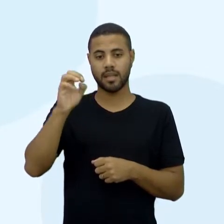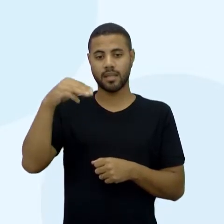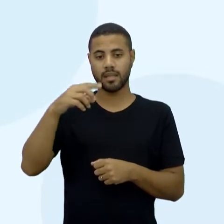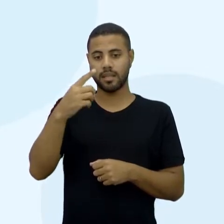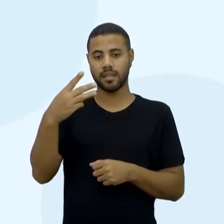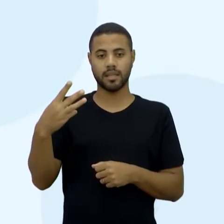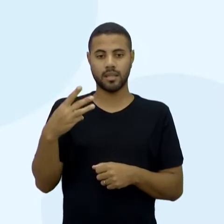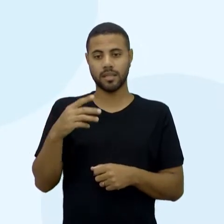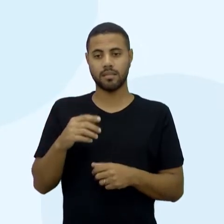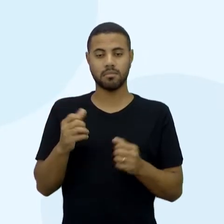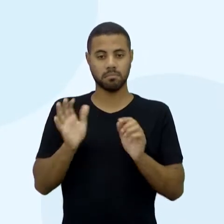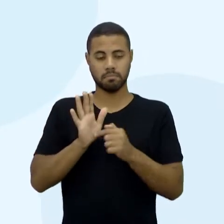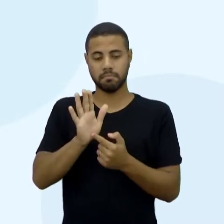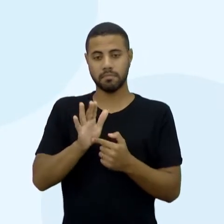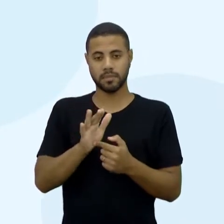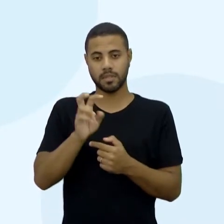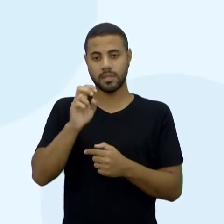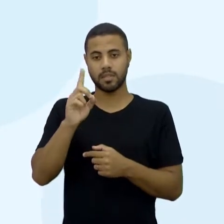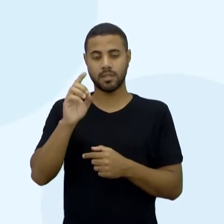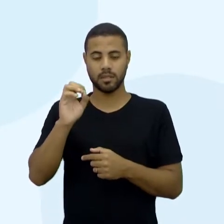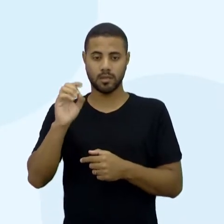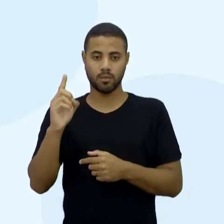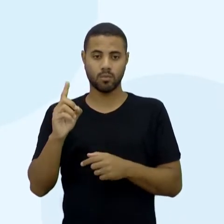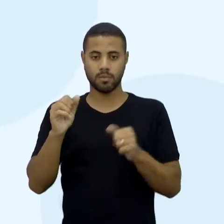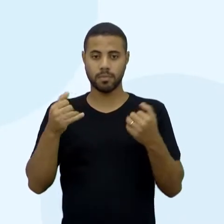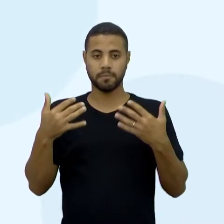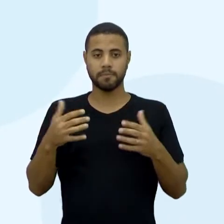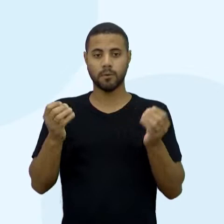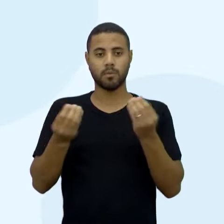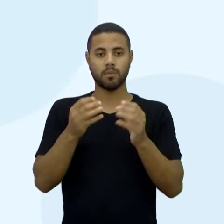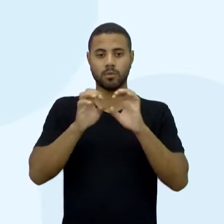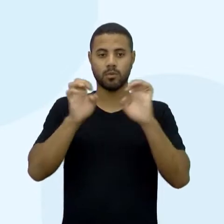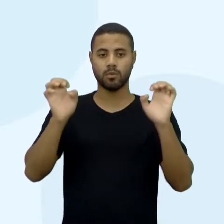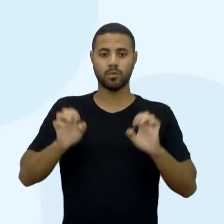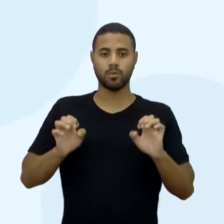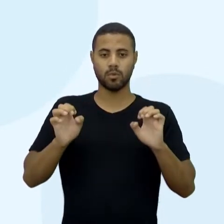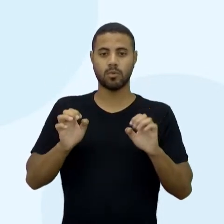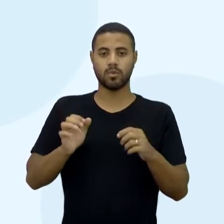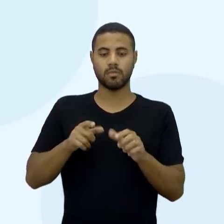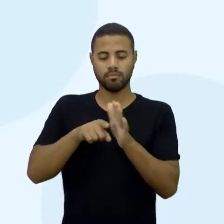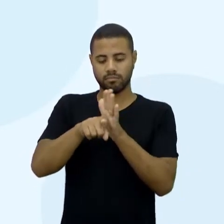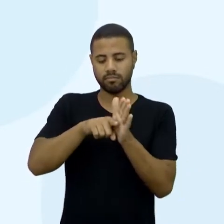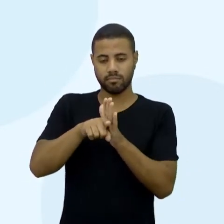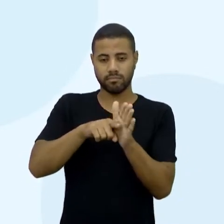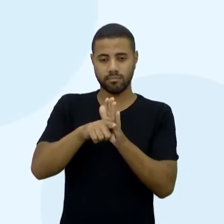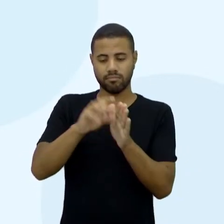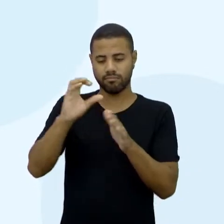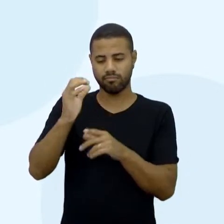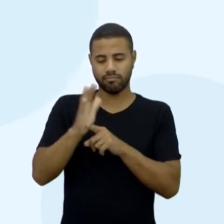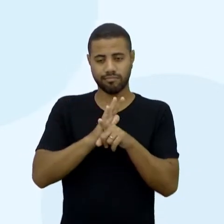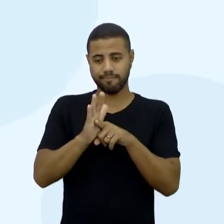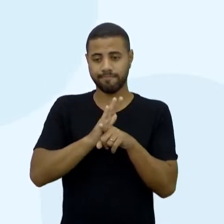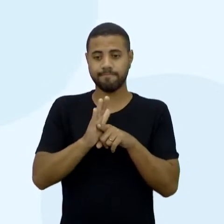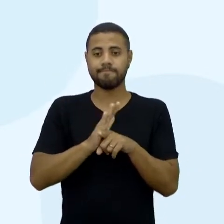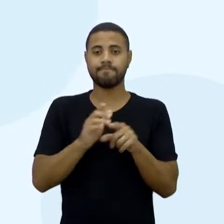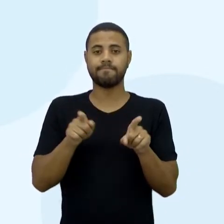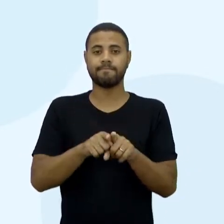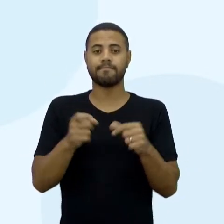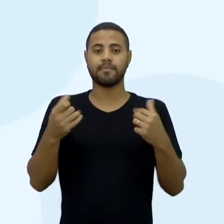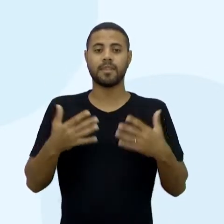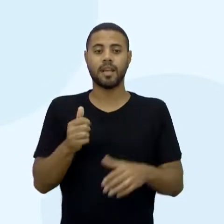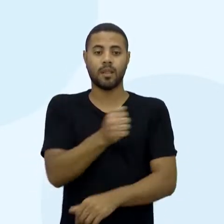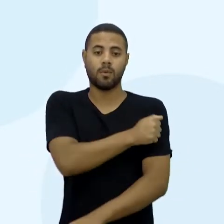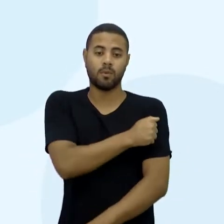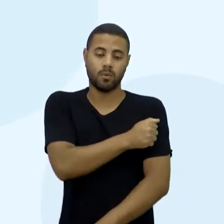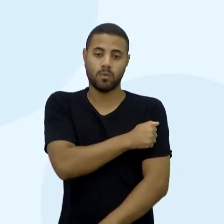M13LGG501 também no nosso material. O eixo estruturante, Mauro, a gente sempre vem aqui com a investigação científica. Né? É claro que os nossos